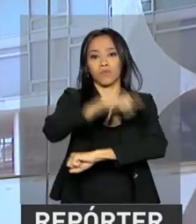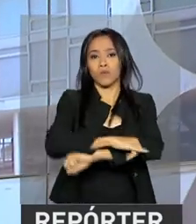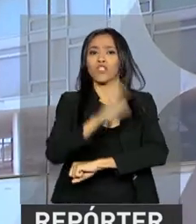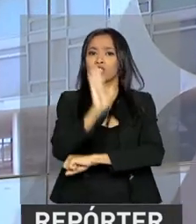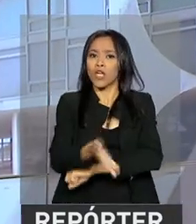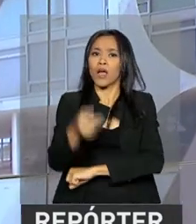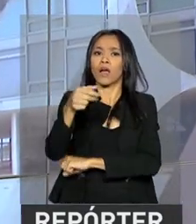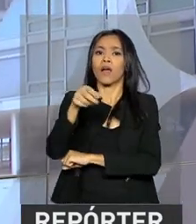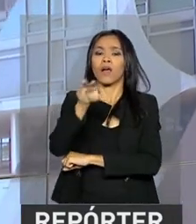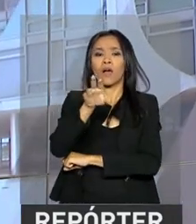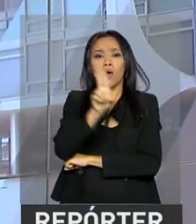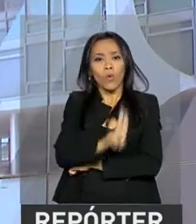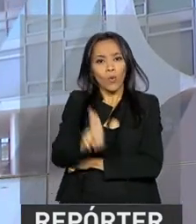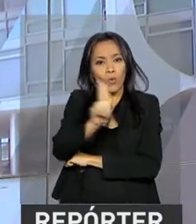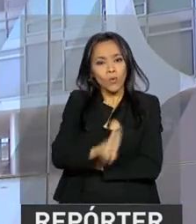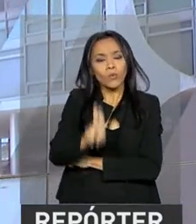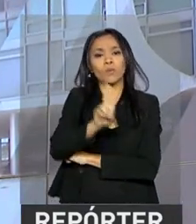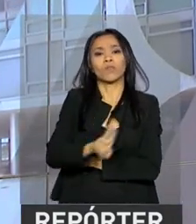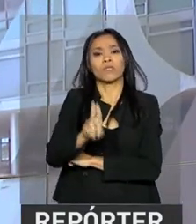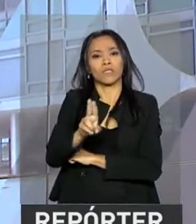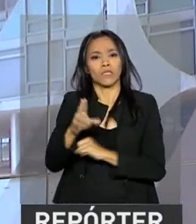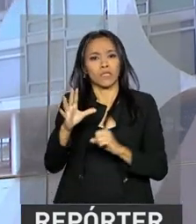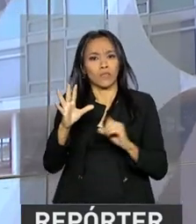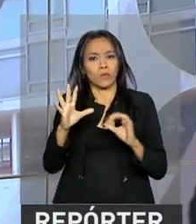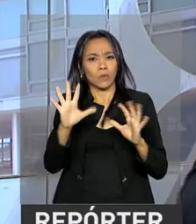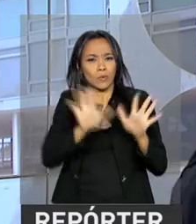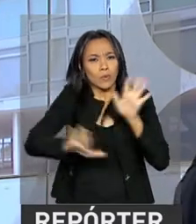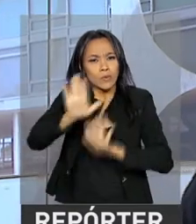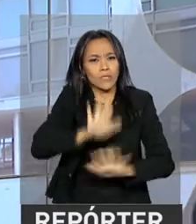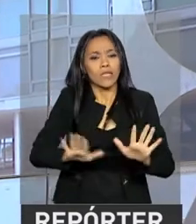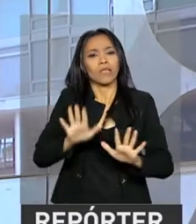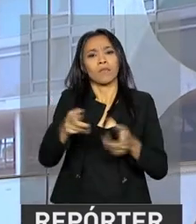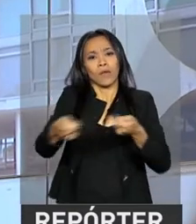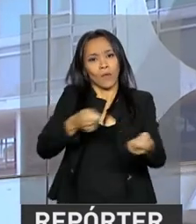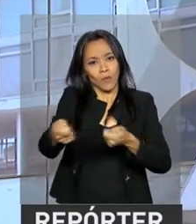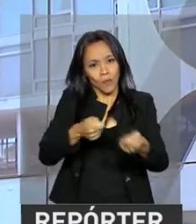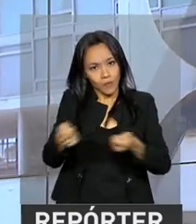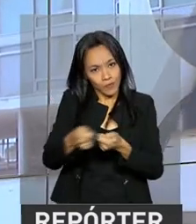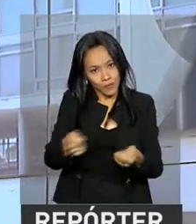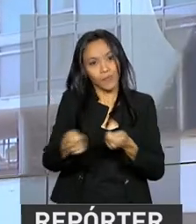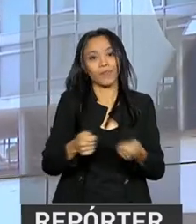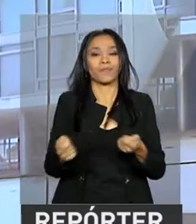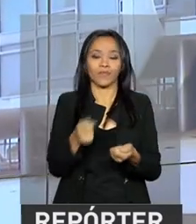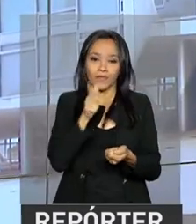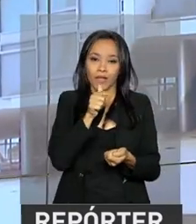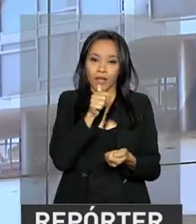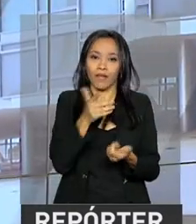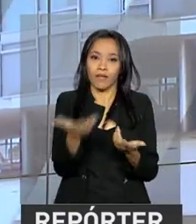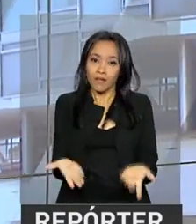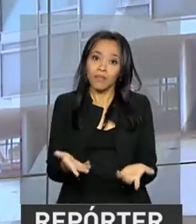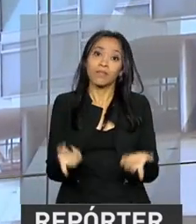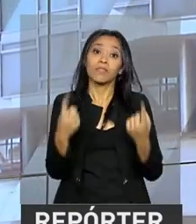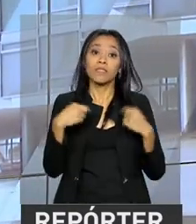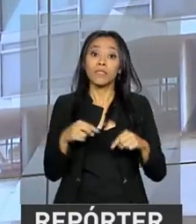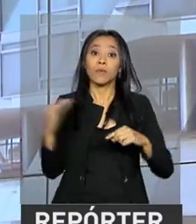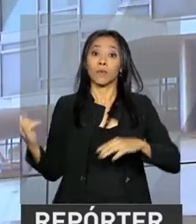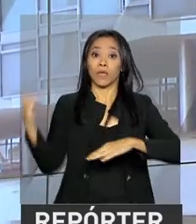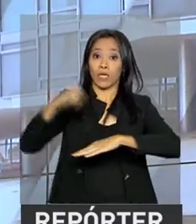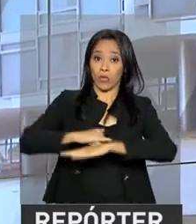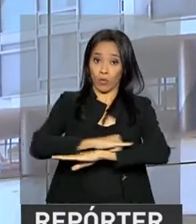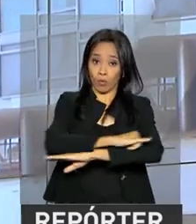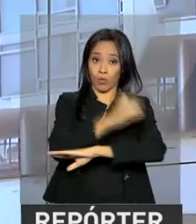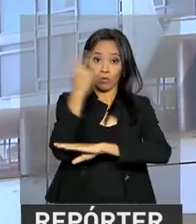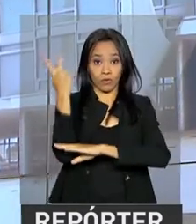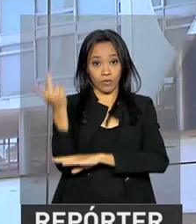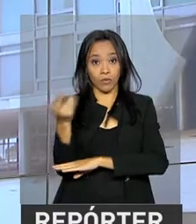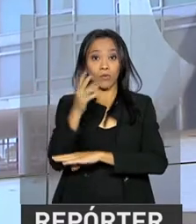reuso da água para reduzir os gastos e preservar os recursos hídricos. O aeroporto Santos